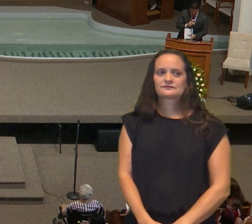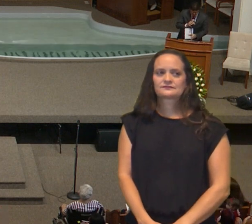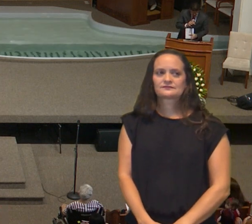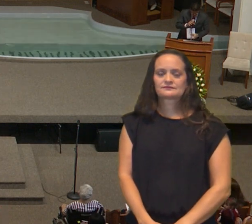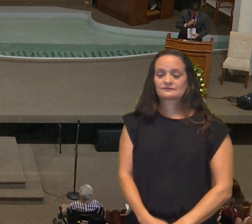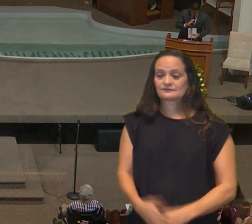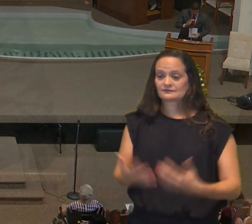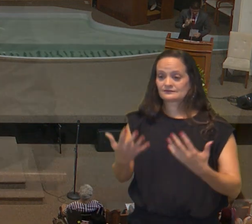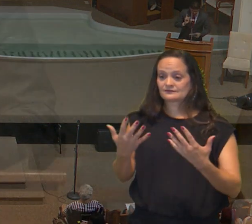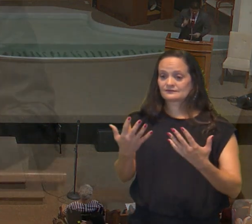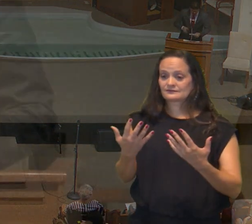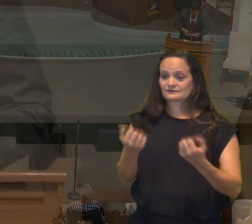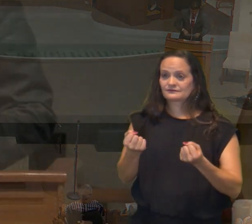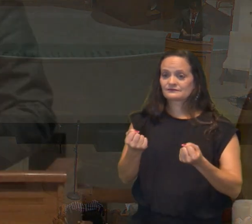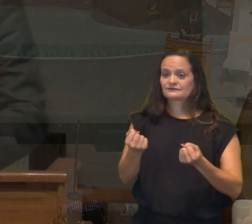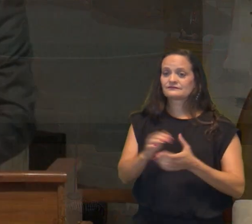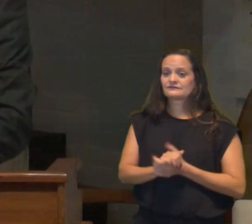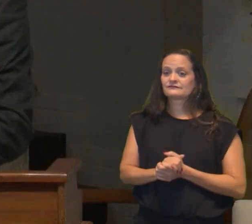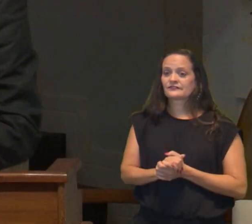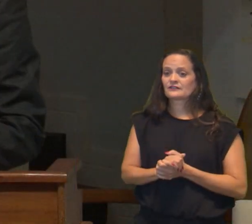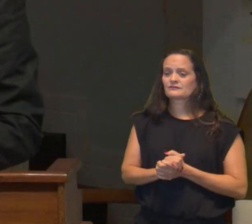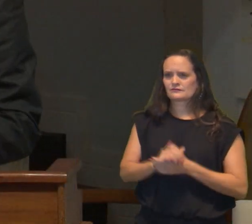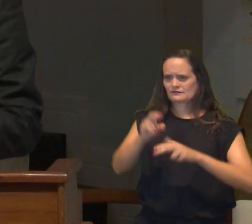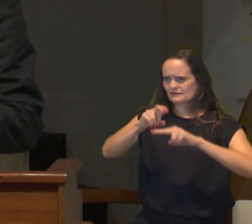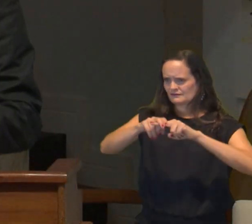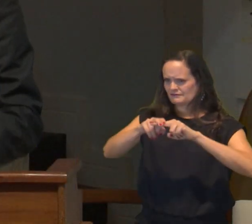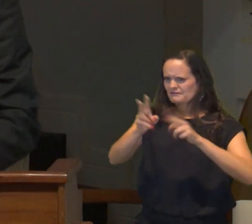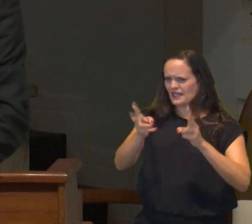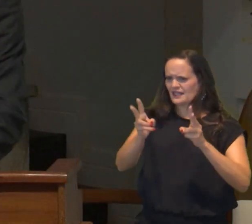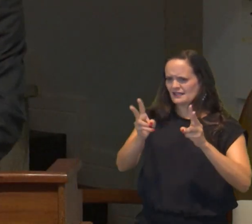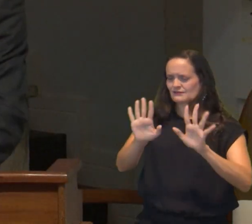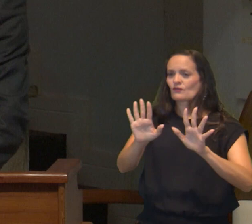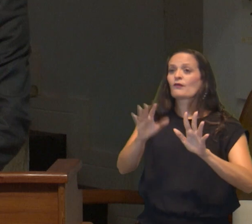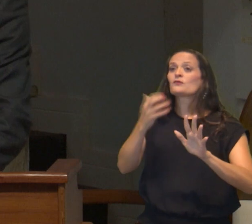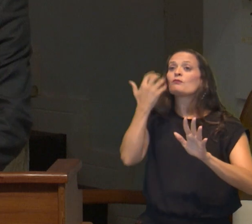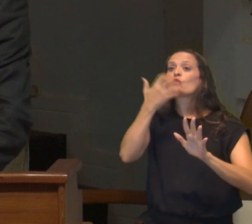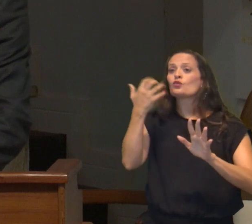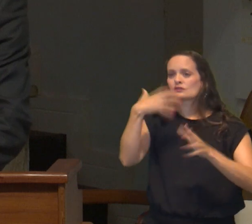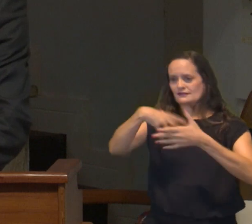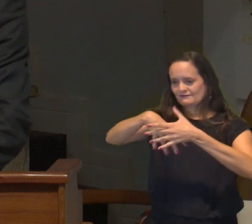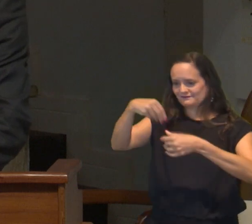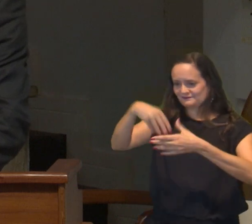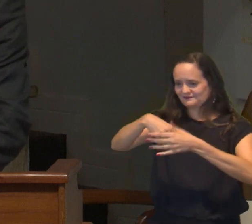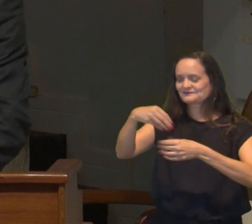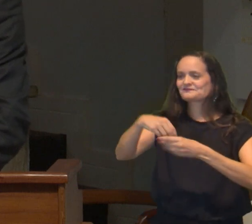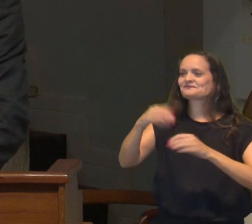Convido a igreja mesmo assentada, vamos cantar agora a 3ª estrofe do hino Coro Santo e